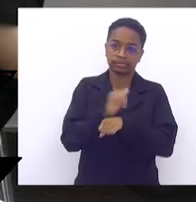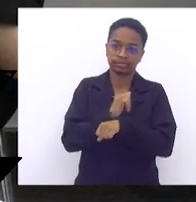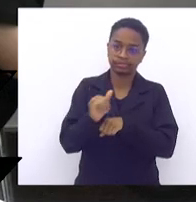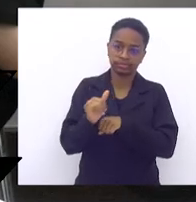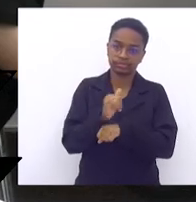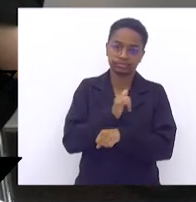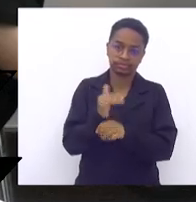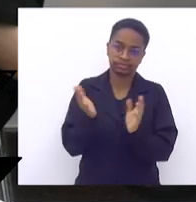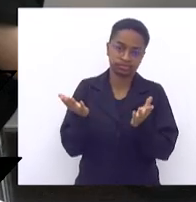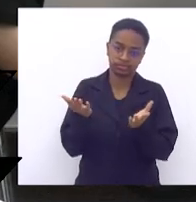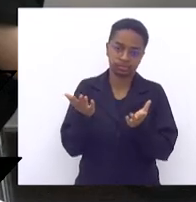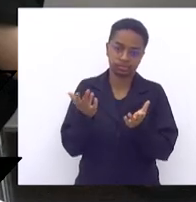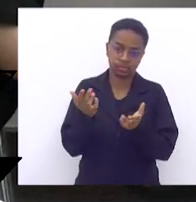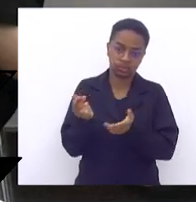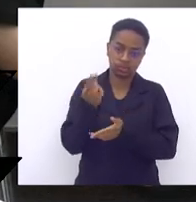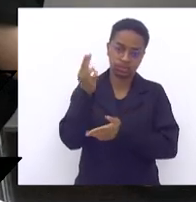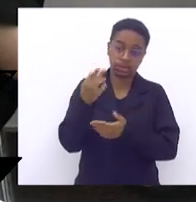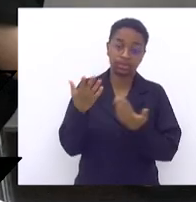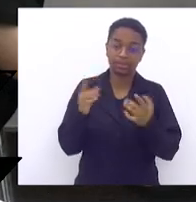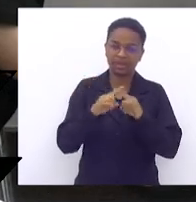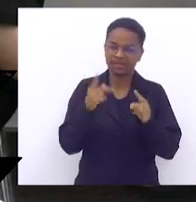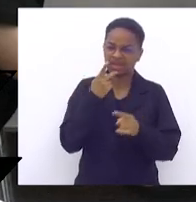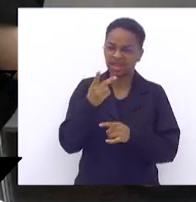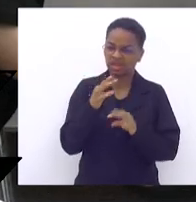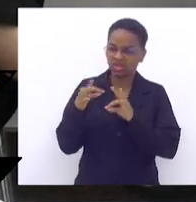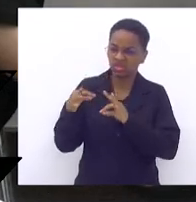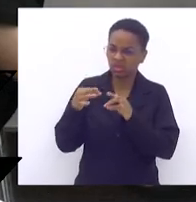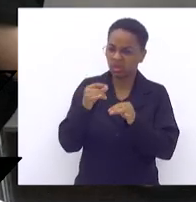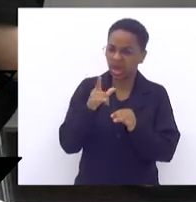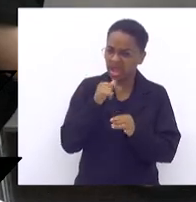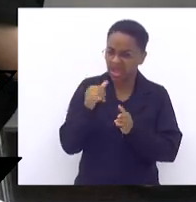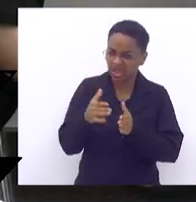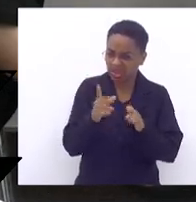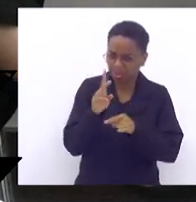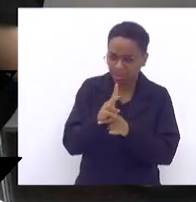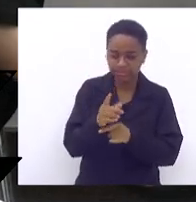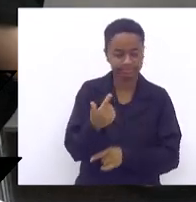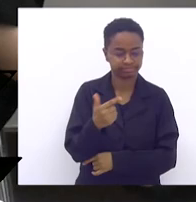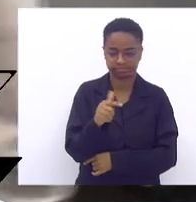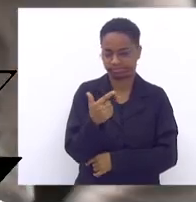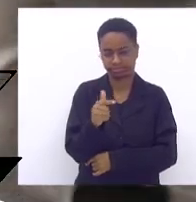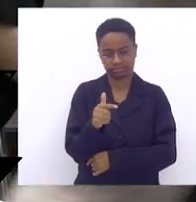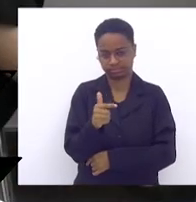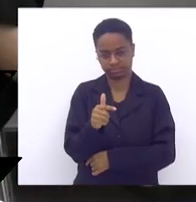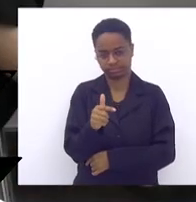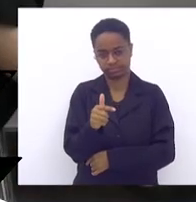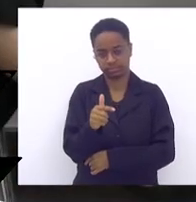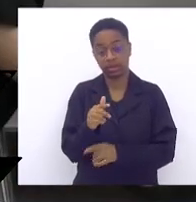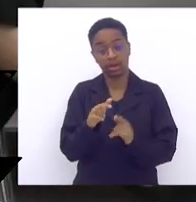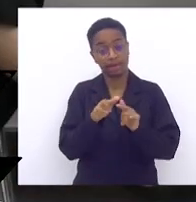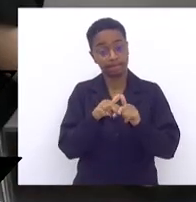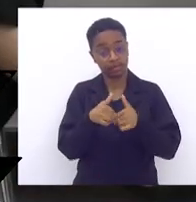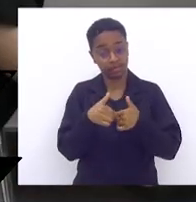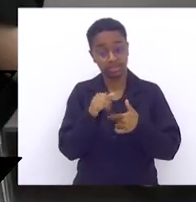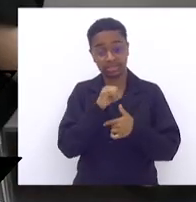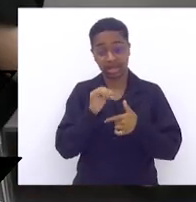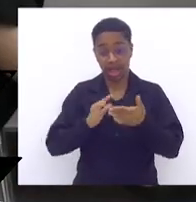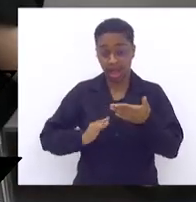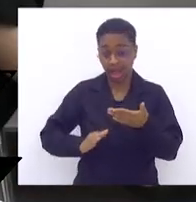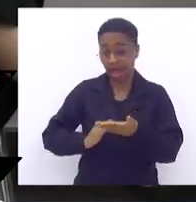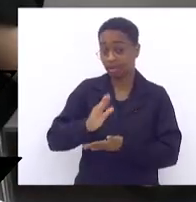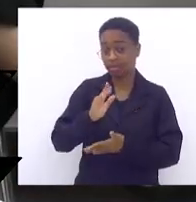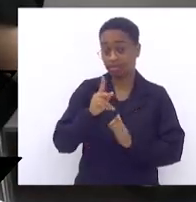Então, dizer que todos os rios estão protegidos, não estão. Por isso que, aprovado esse